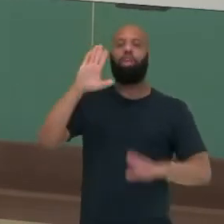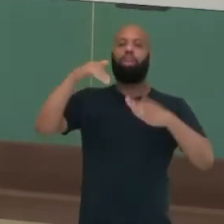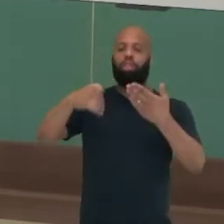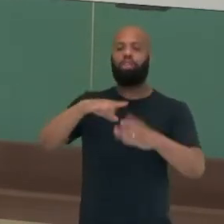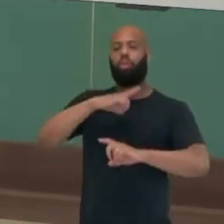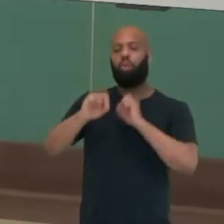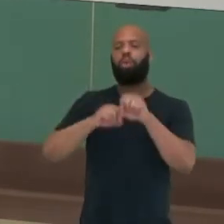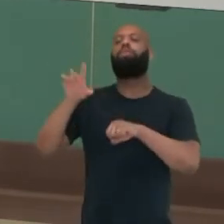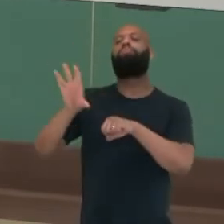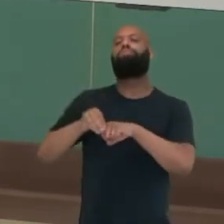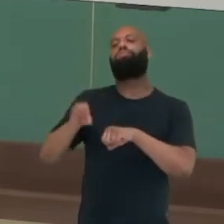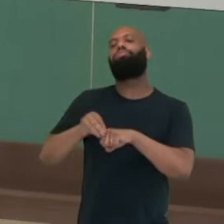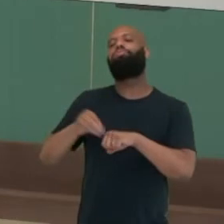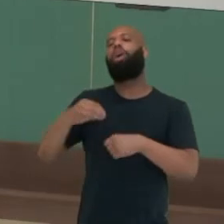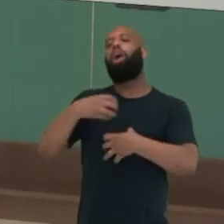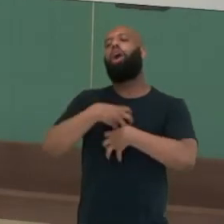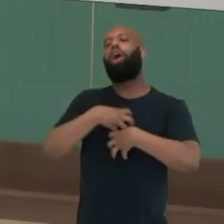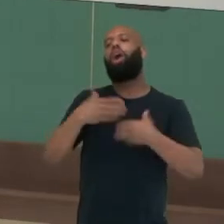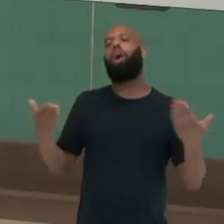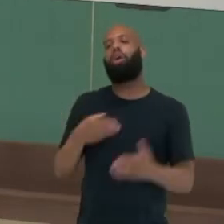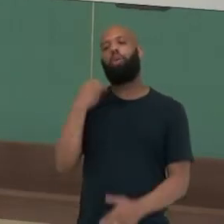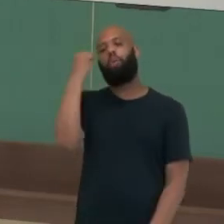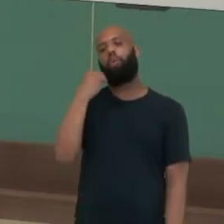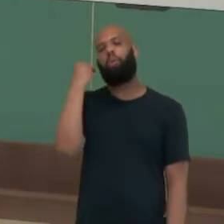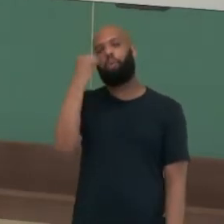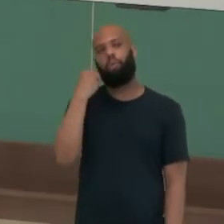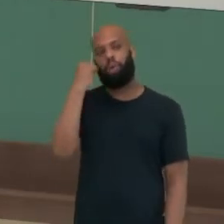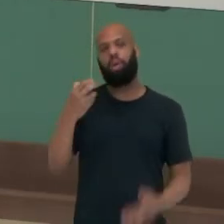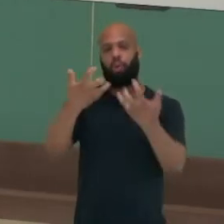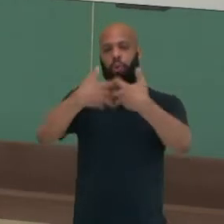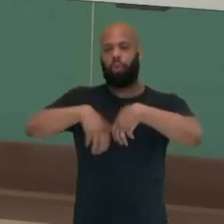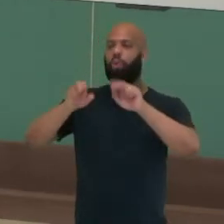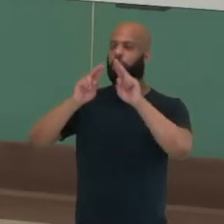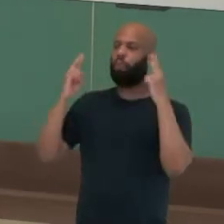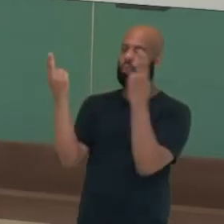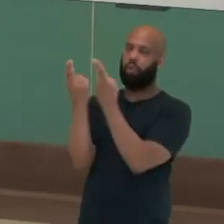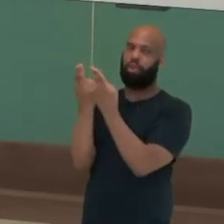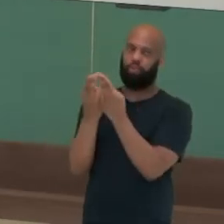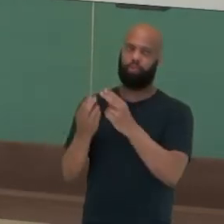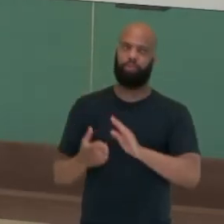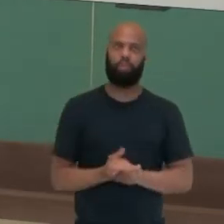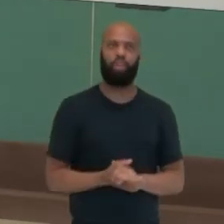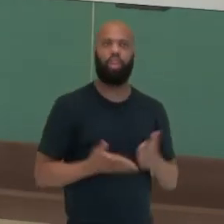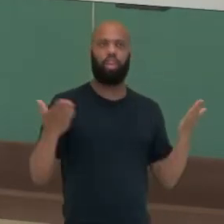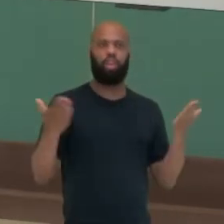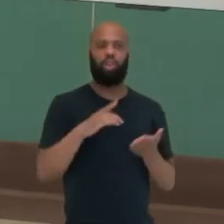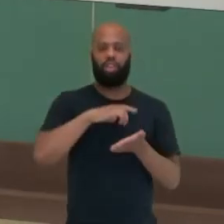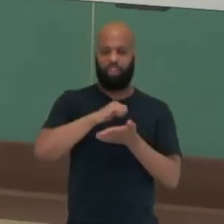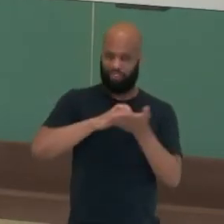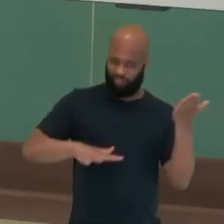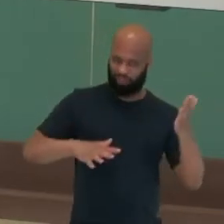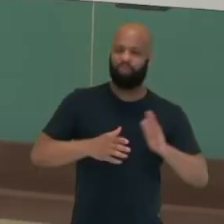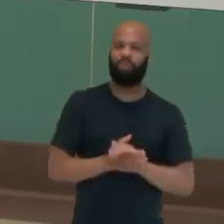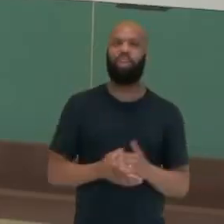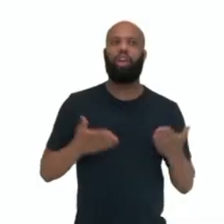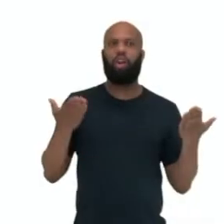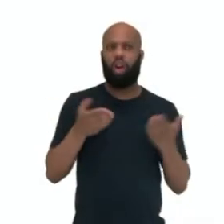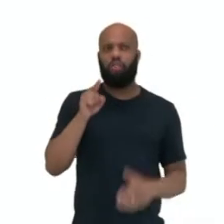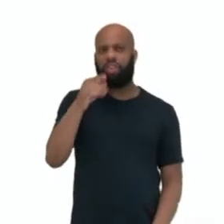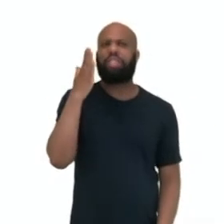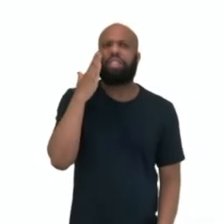um conhecimento gerado a partir dessa mecânica do universo. Essa é a ideia. Vamos para uma atividade? Então,